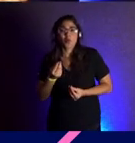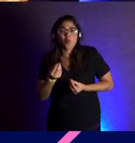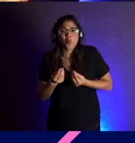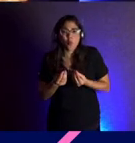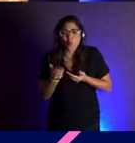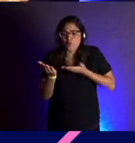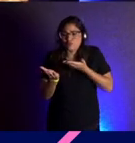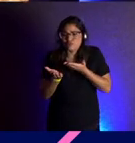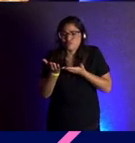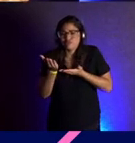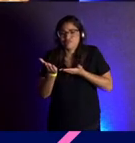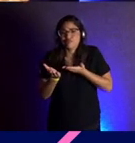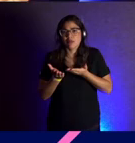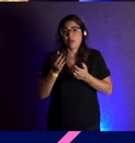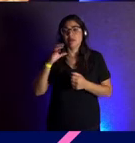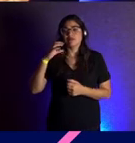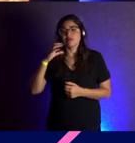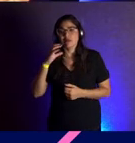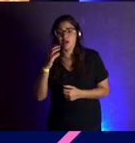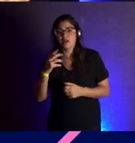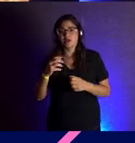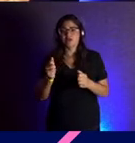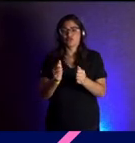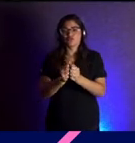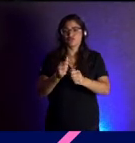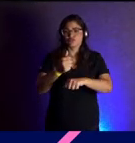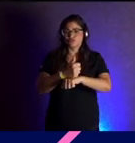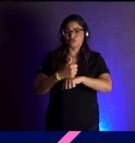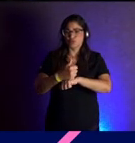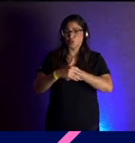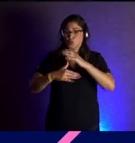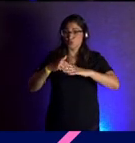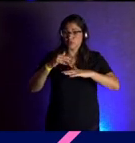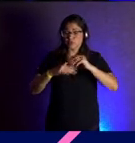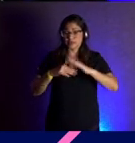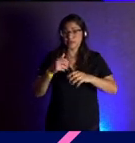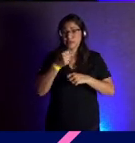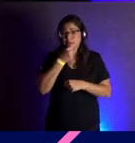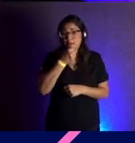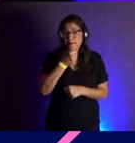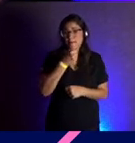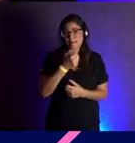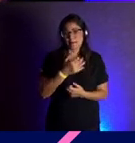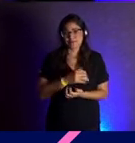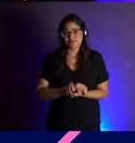entre ciência e jornalismo, eu acho que é muito bem-vindo, né? Super